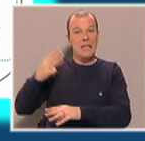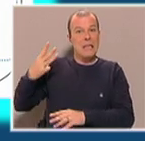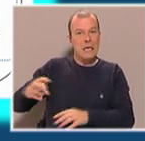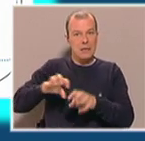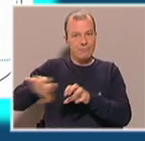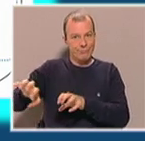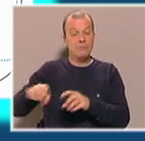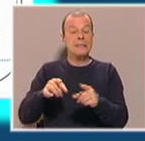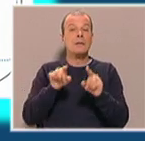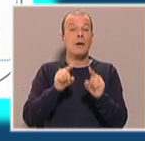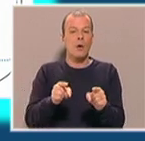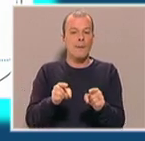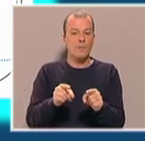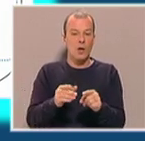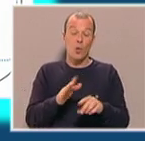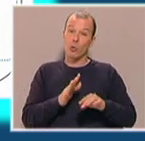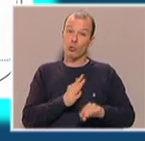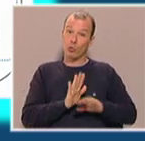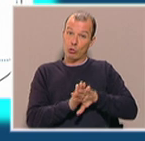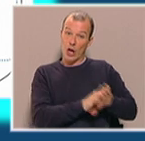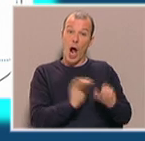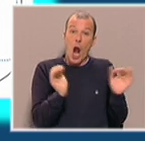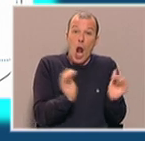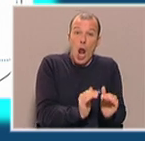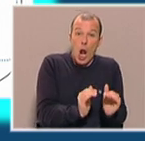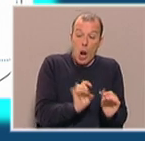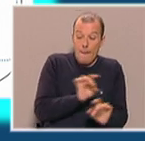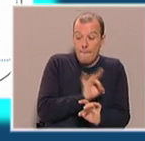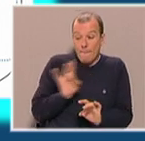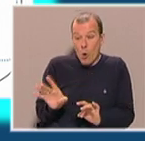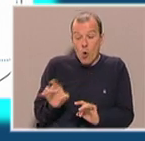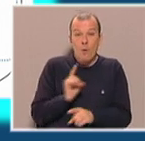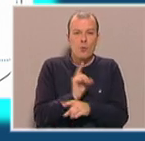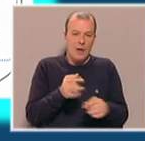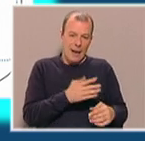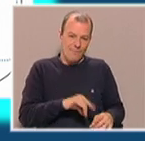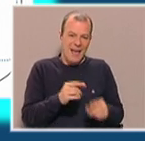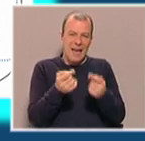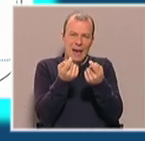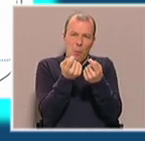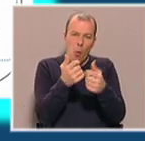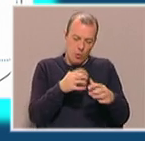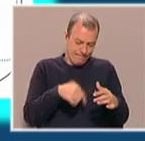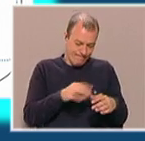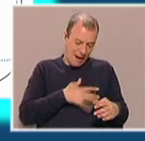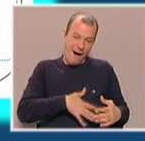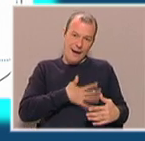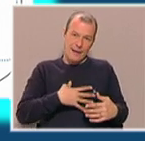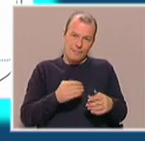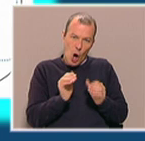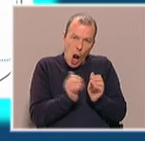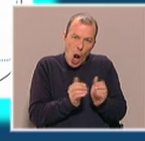curiosidade, o pulmão esquerdo é ligeiramente mais pequeno que o direito, porque há ali um espaço do pulmão que é roubado, entre aspas, pelo